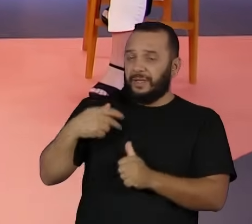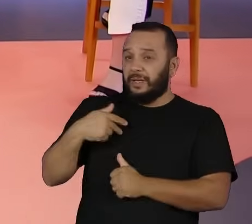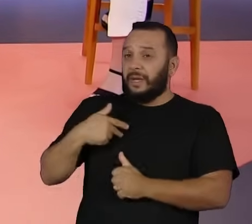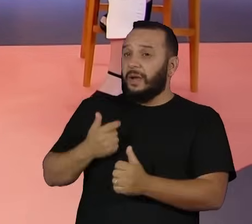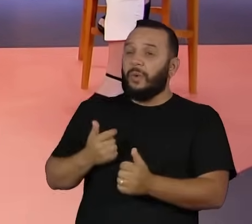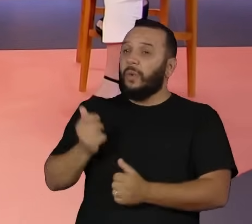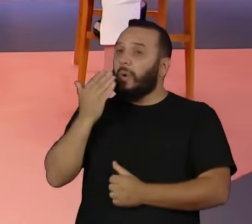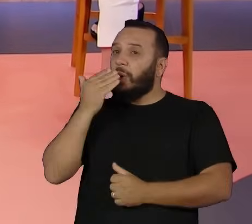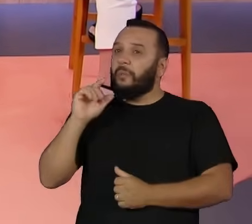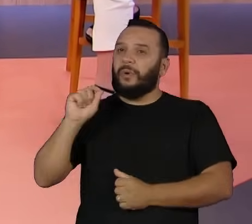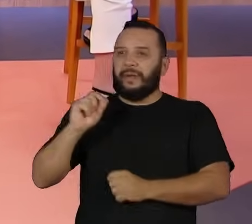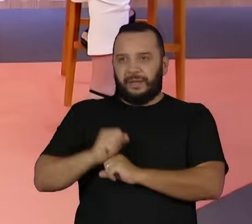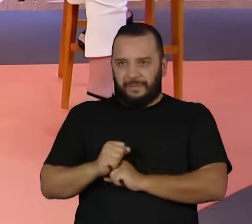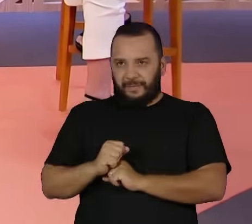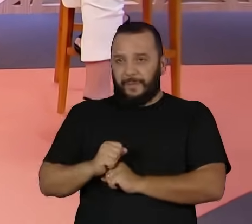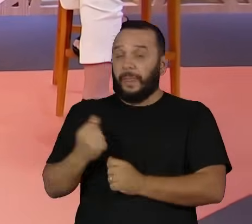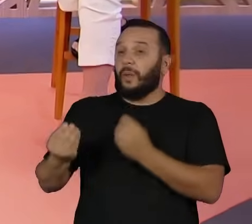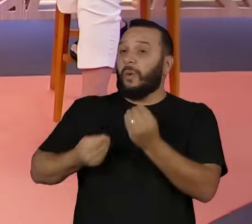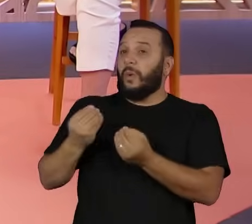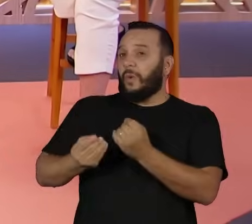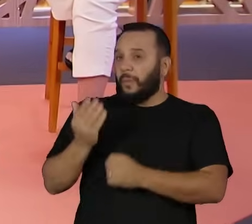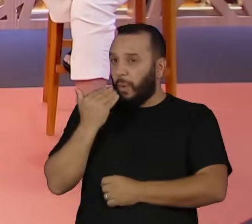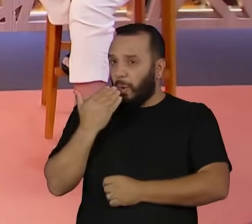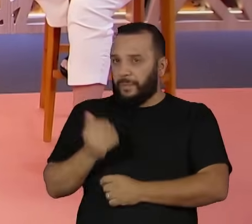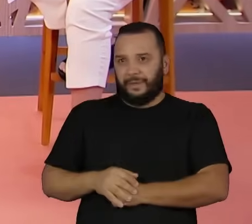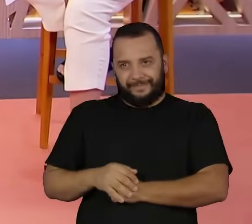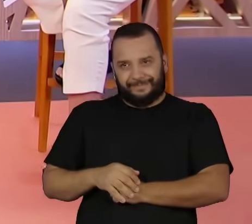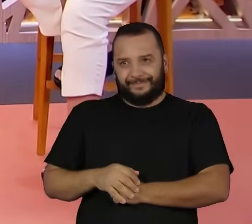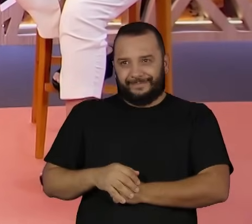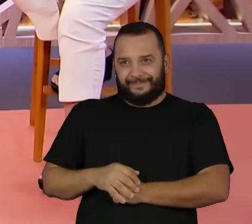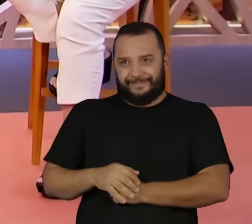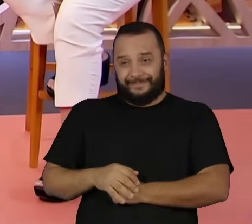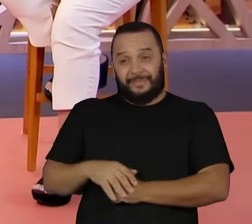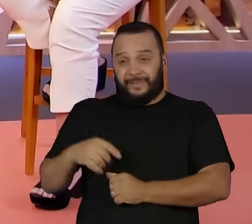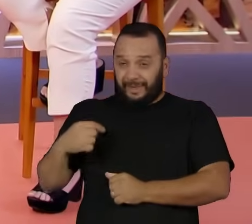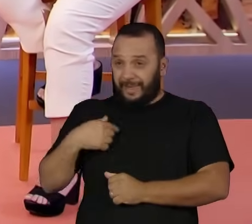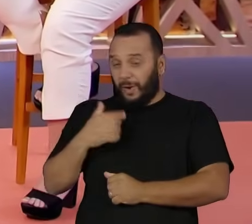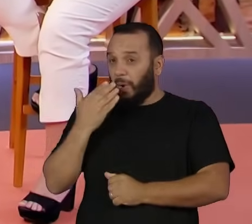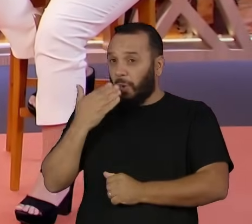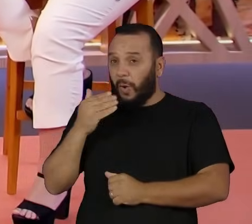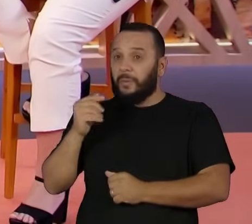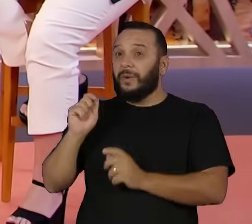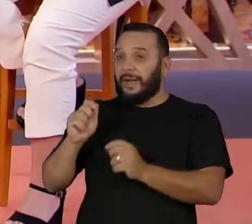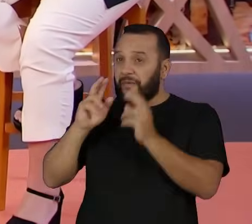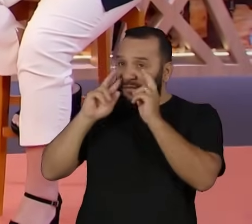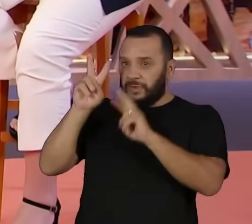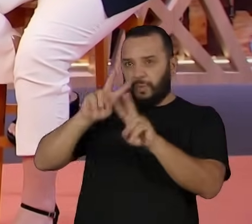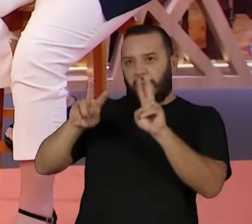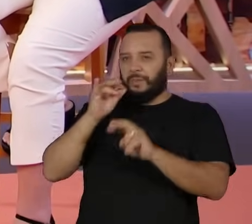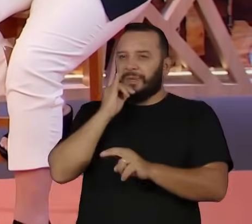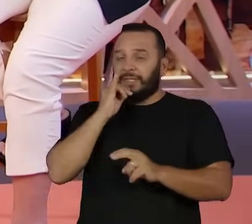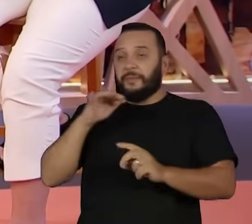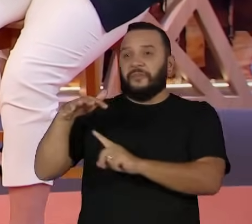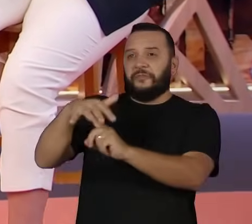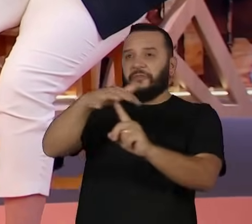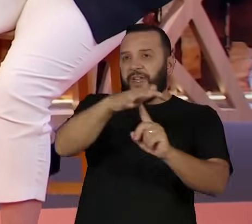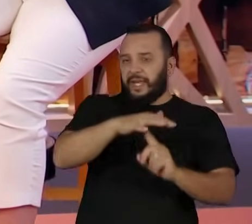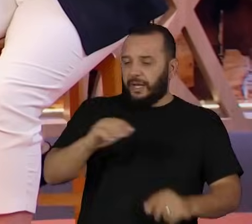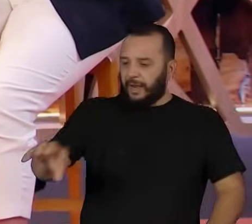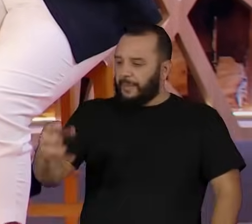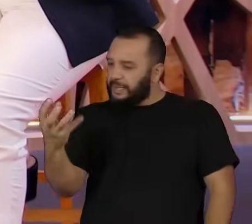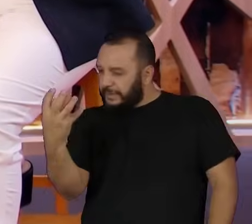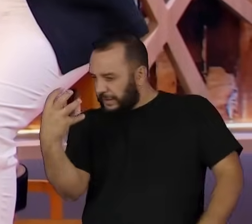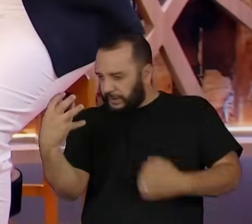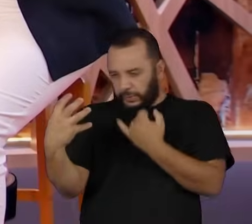gente come e como a gente come esses produtos, né? A gente come muito pela estética. Hoje, por exemplo, na feira, a gente escolhe sempre a melhor maçã, a